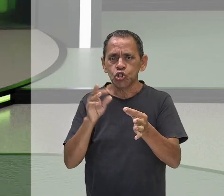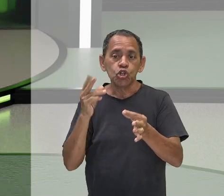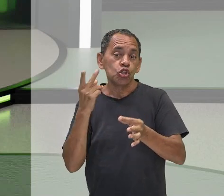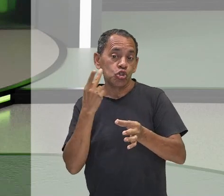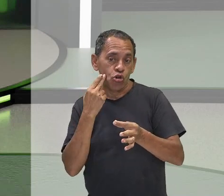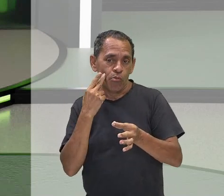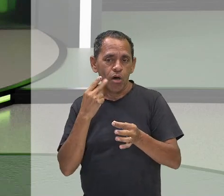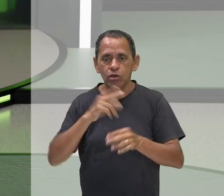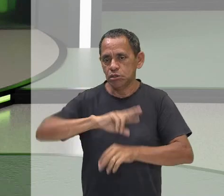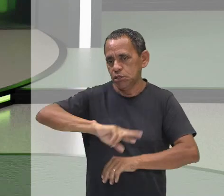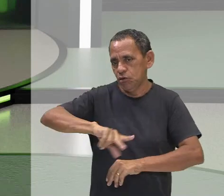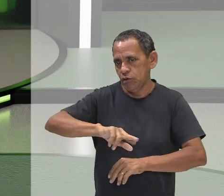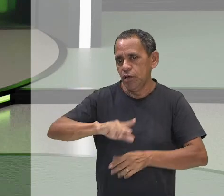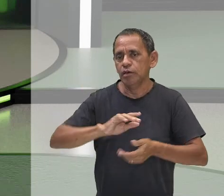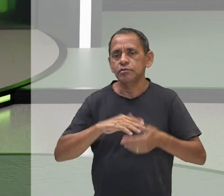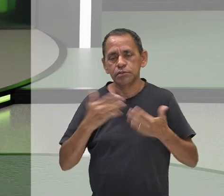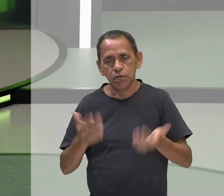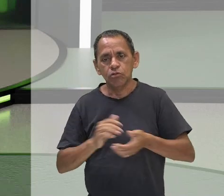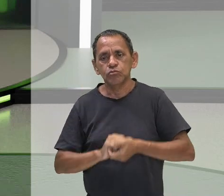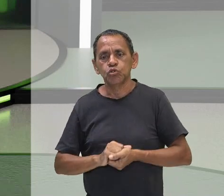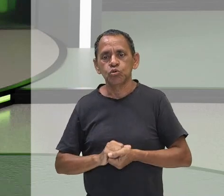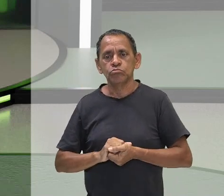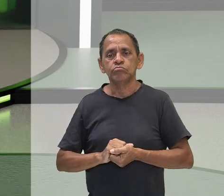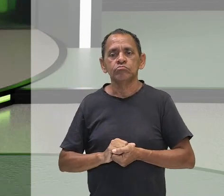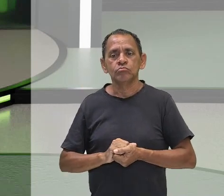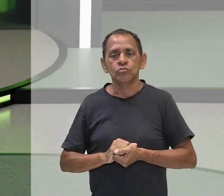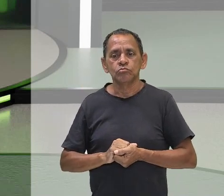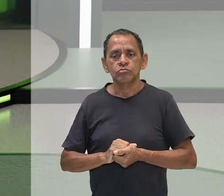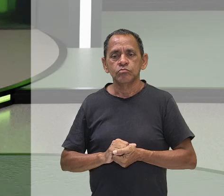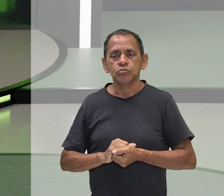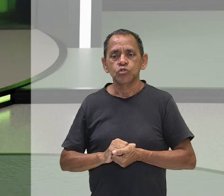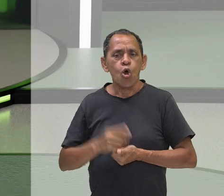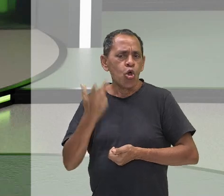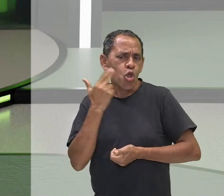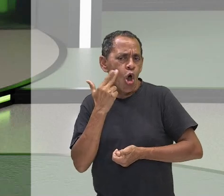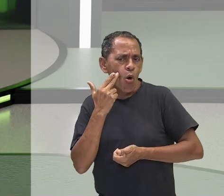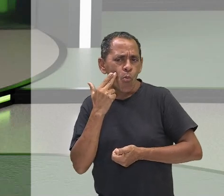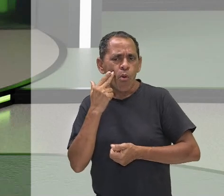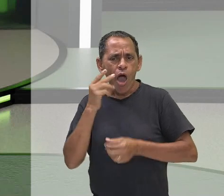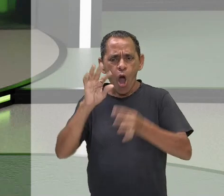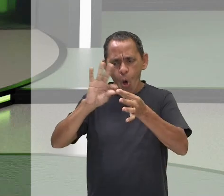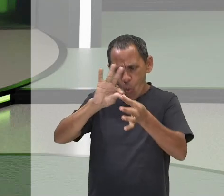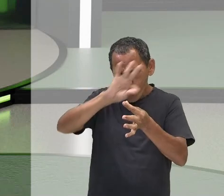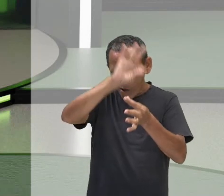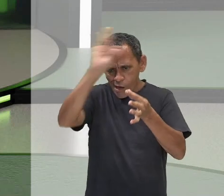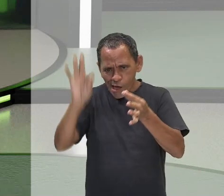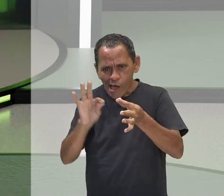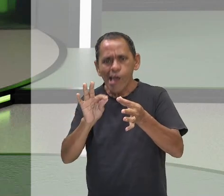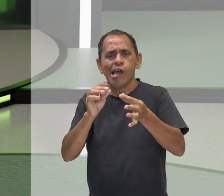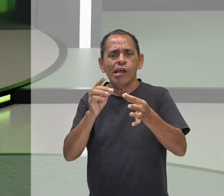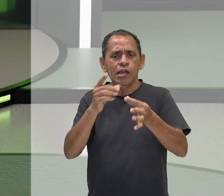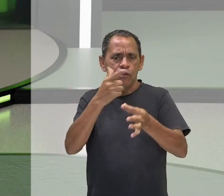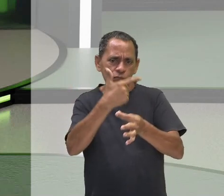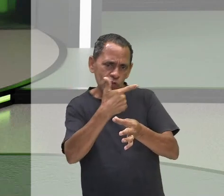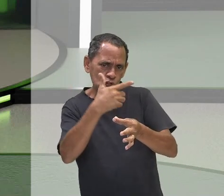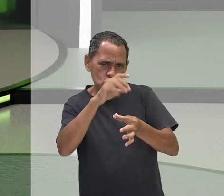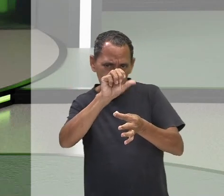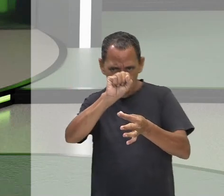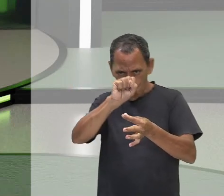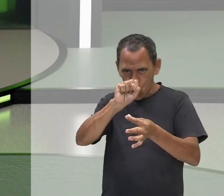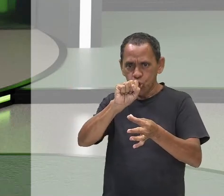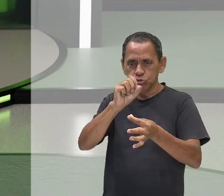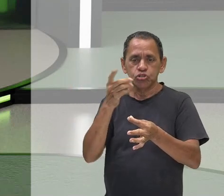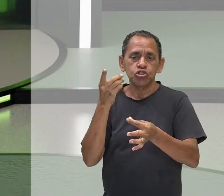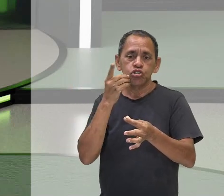cenário ideal é ele ser regular sempre dentro daquele mesmo período, a cada 26, a cada 27 ou a